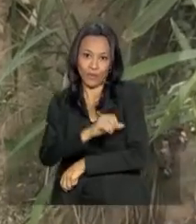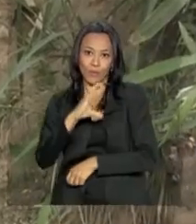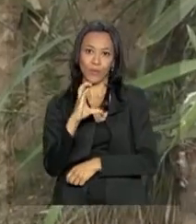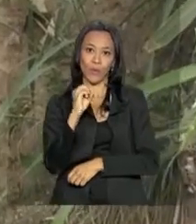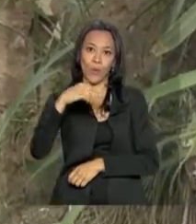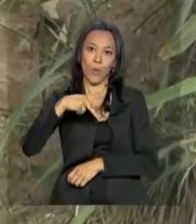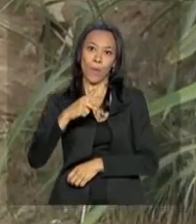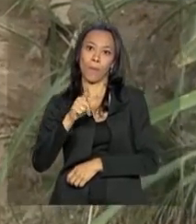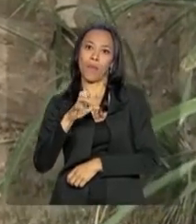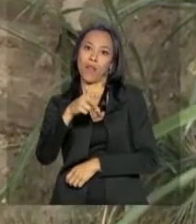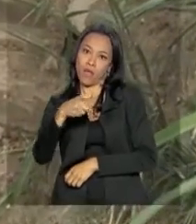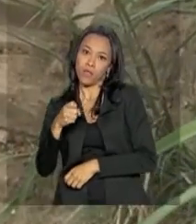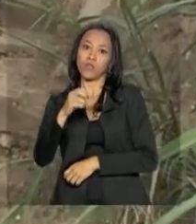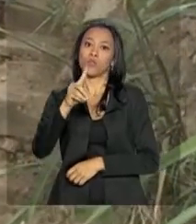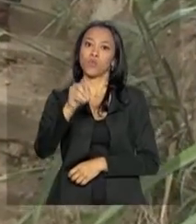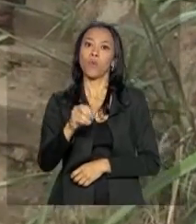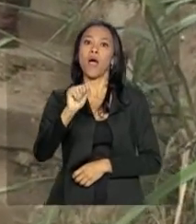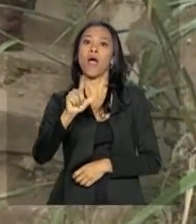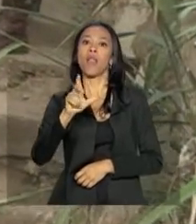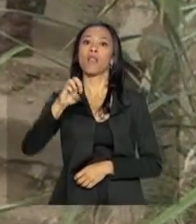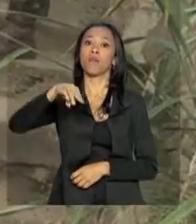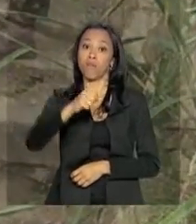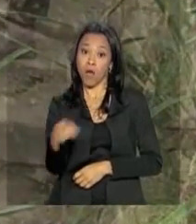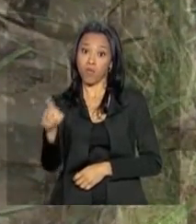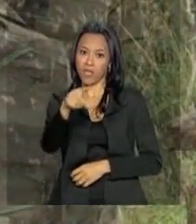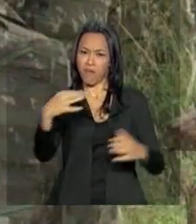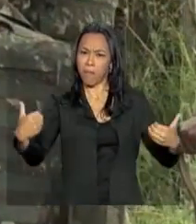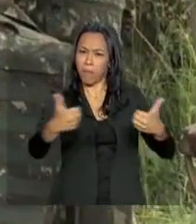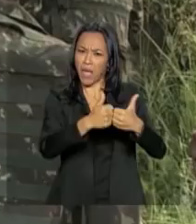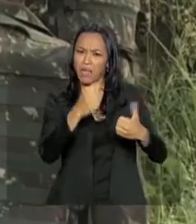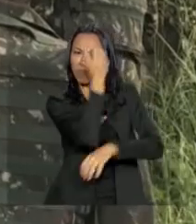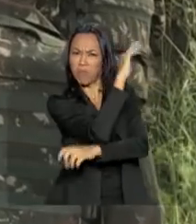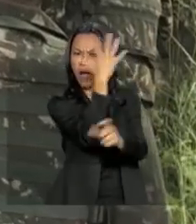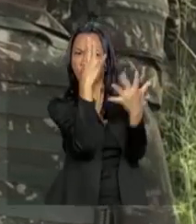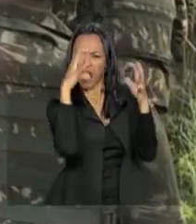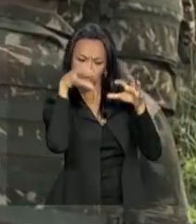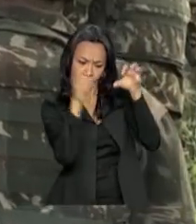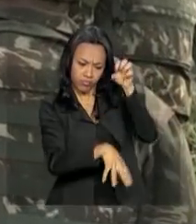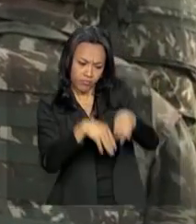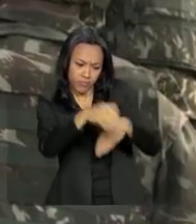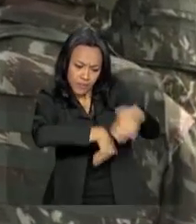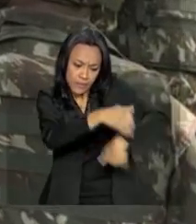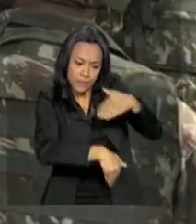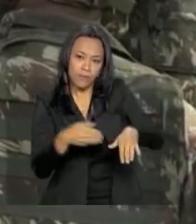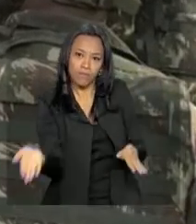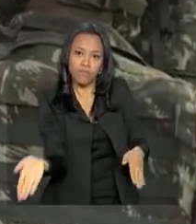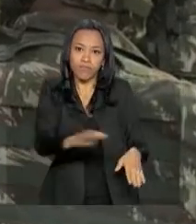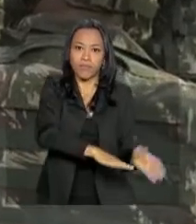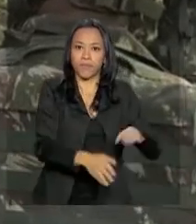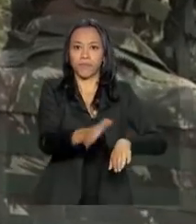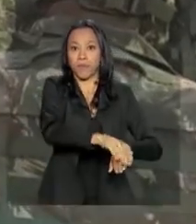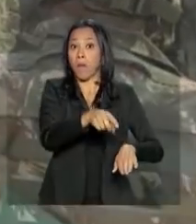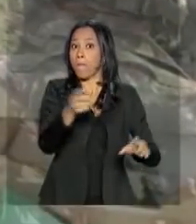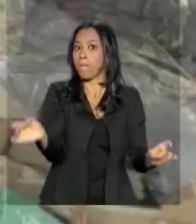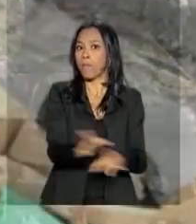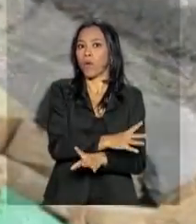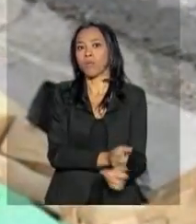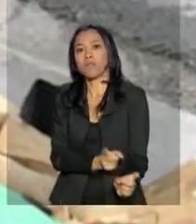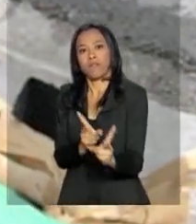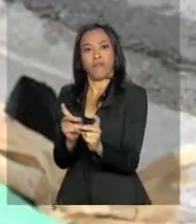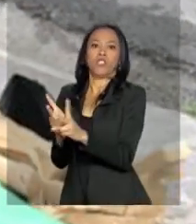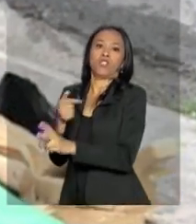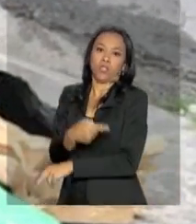estavam enterradas nas proximidades de uma região de mata prontas para serem comercializadas de acordo com o gabinete de intervenção